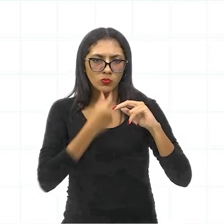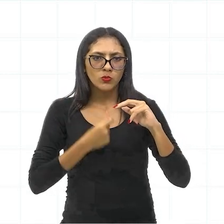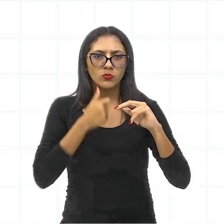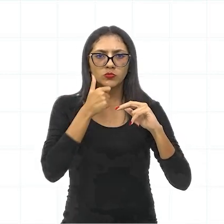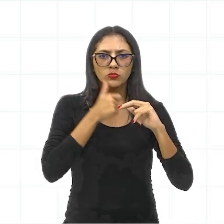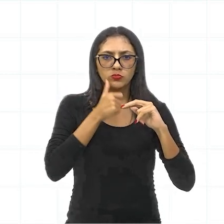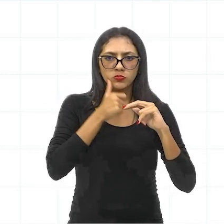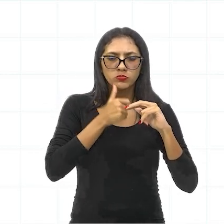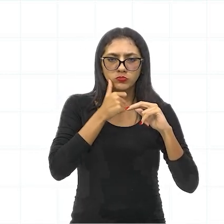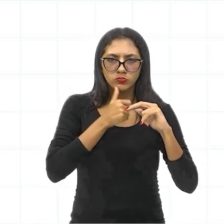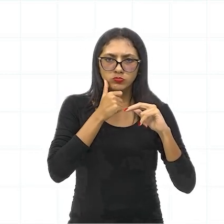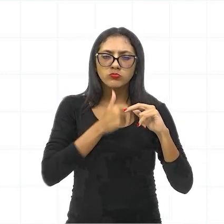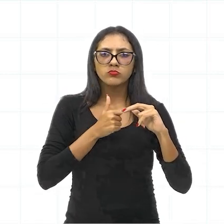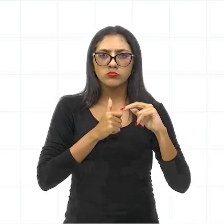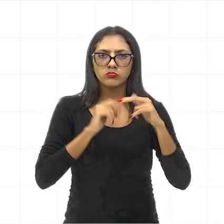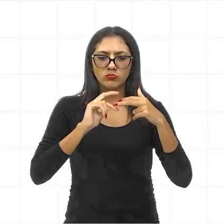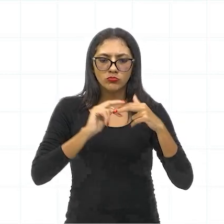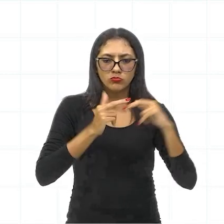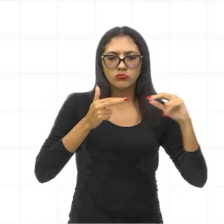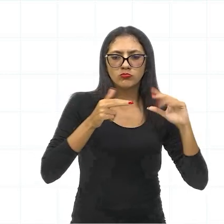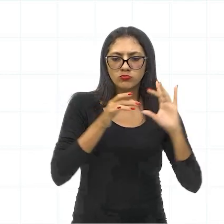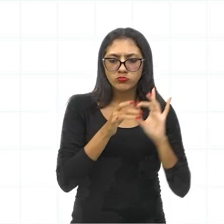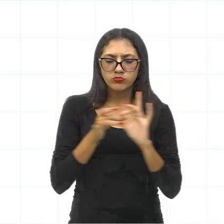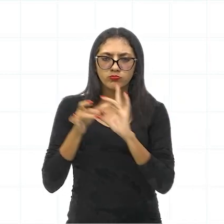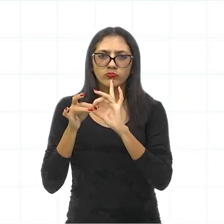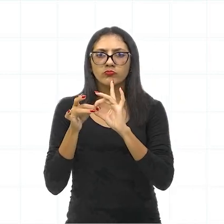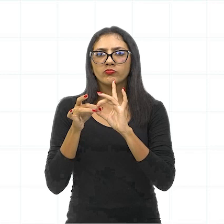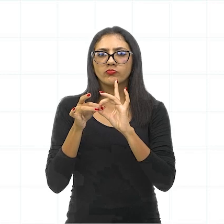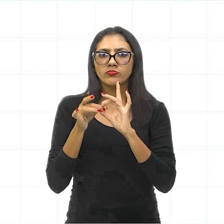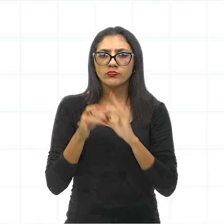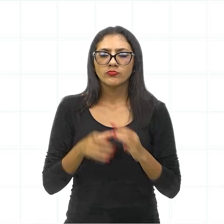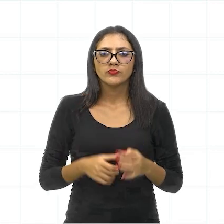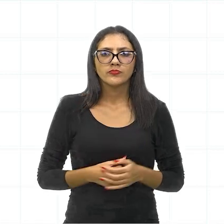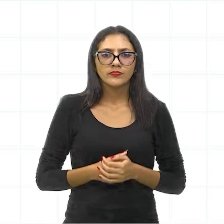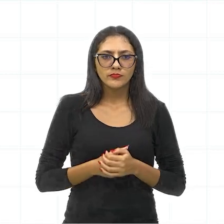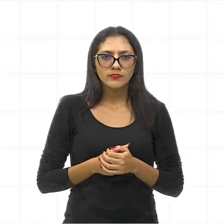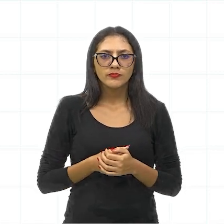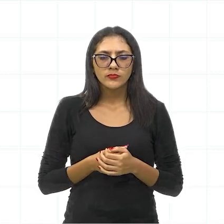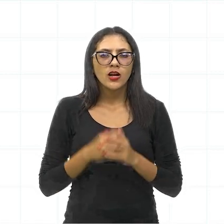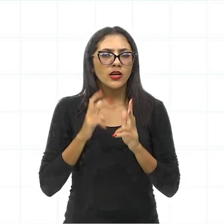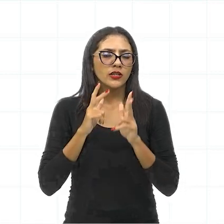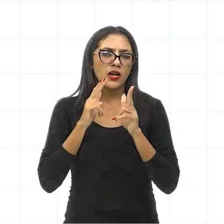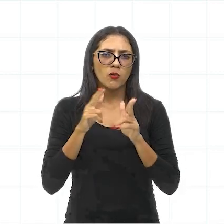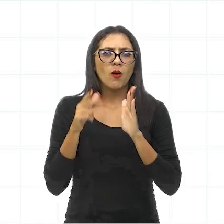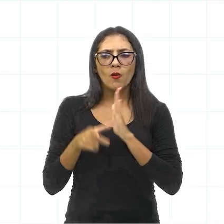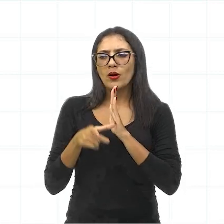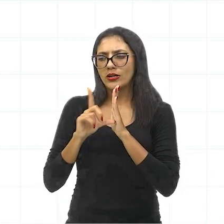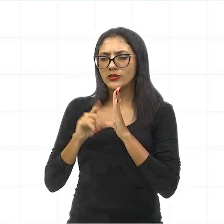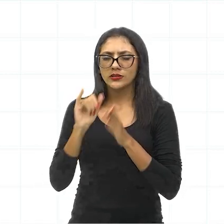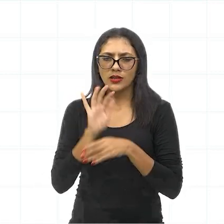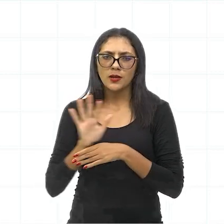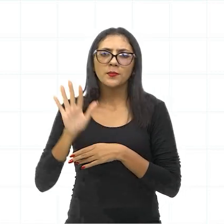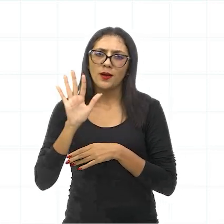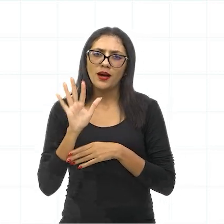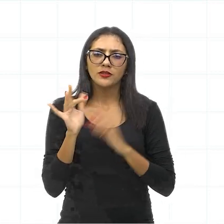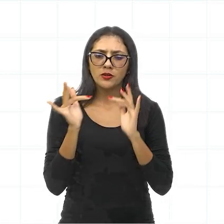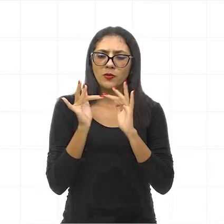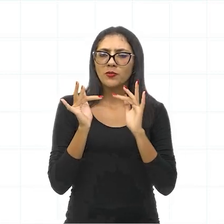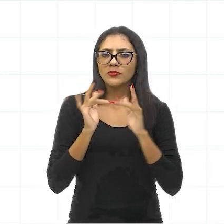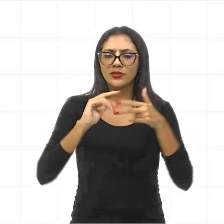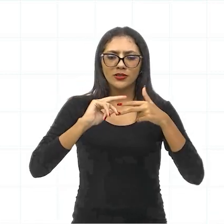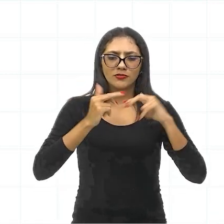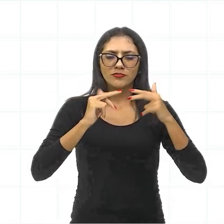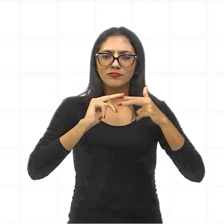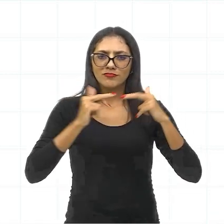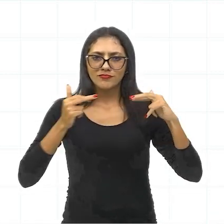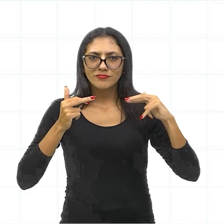dos pronúcleos masculino e feminino. Então, o que a gente está visualizando aí sobre esse encontro, né, desse material